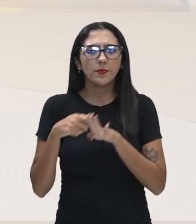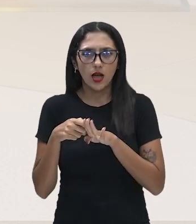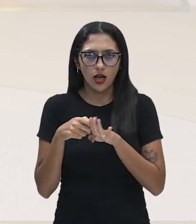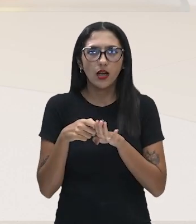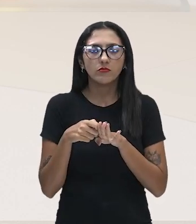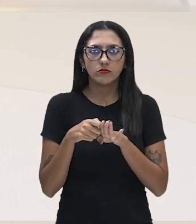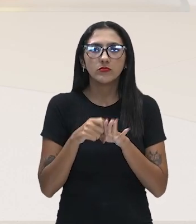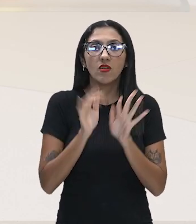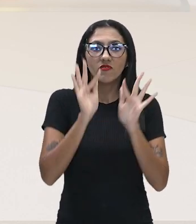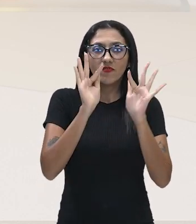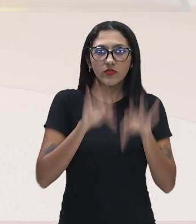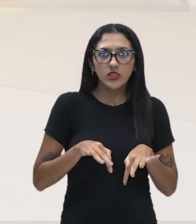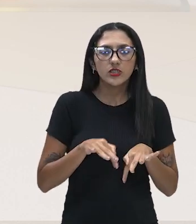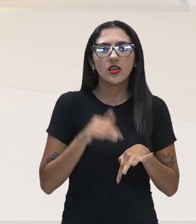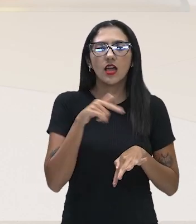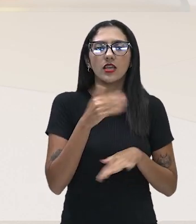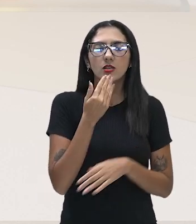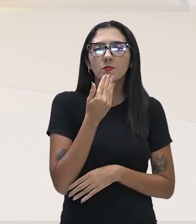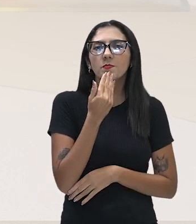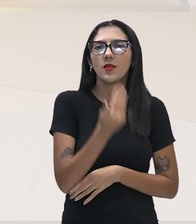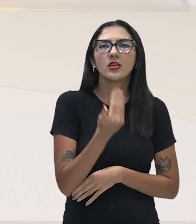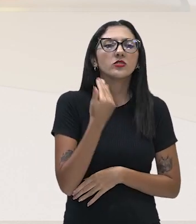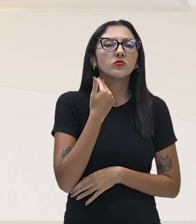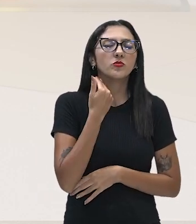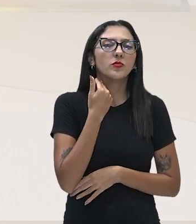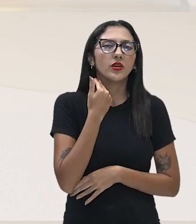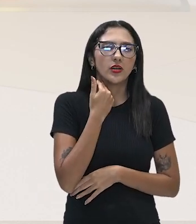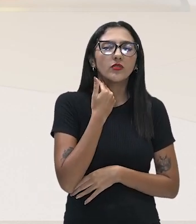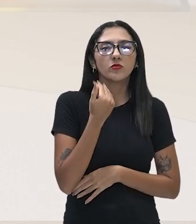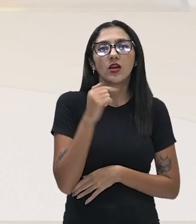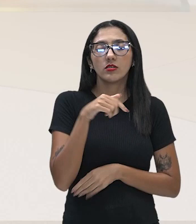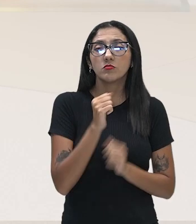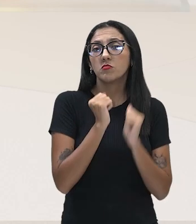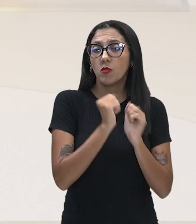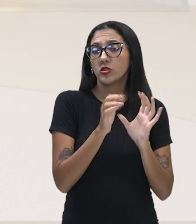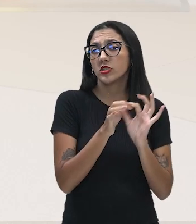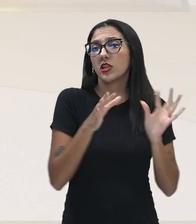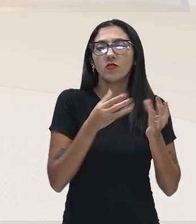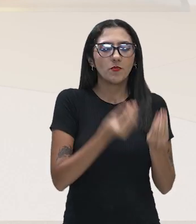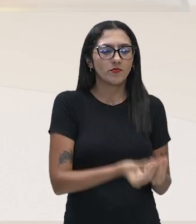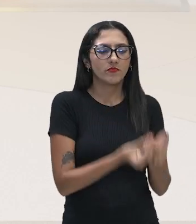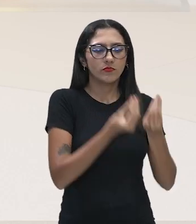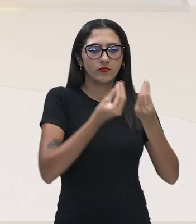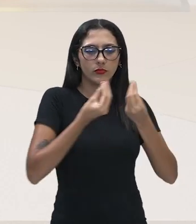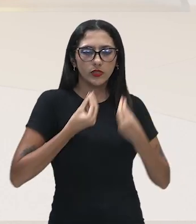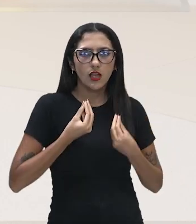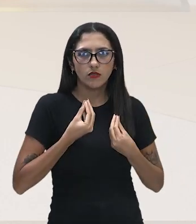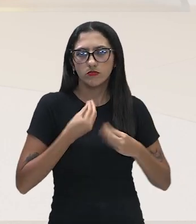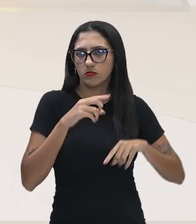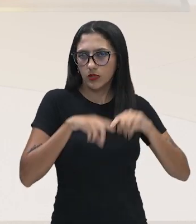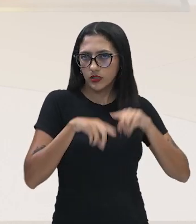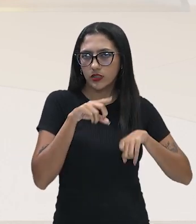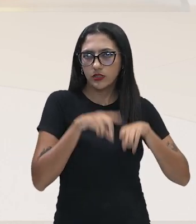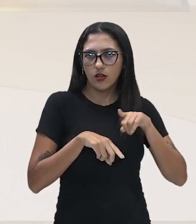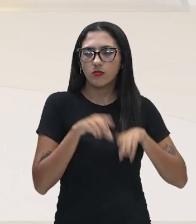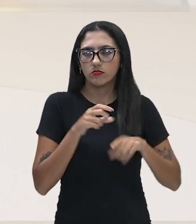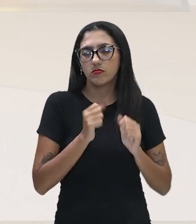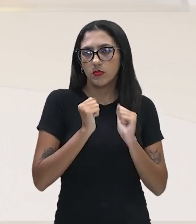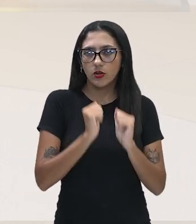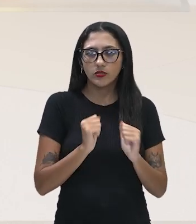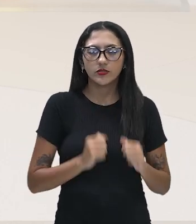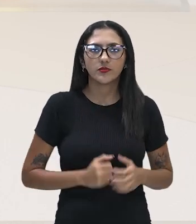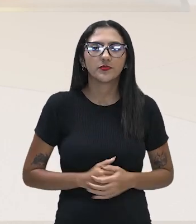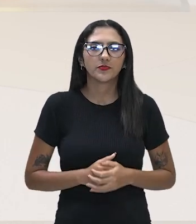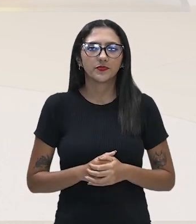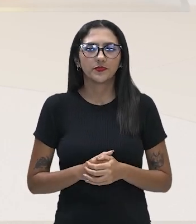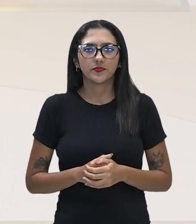a alienação, e aí sim ele pode, por exemplo, doar o veículo a você. Entendido? Então, vamos ver